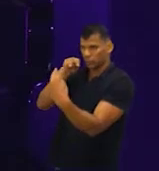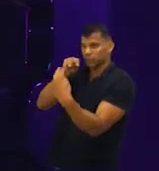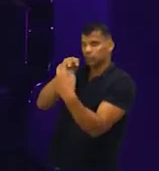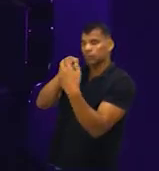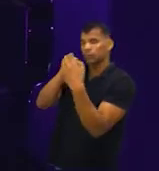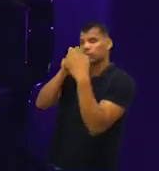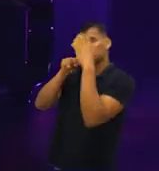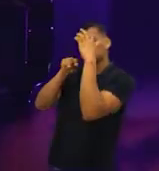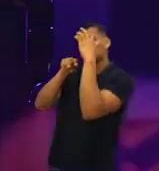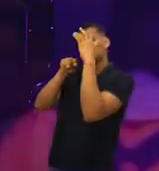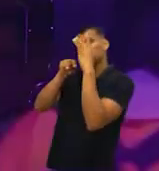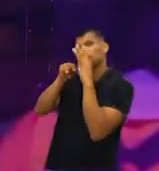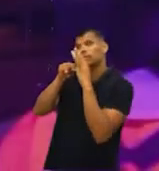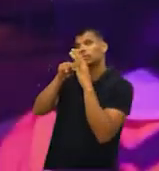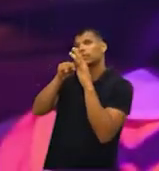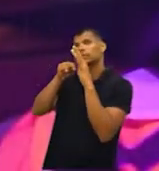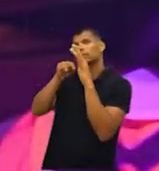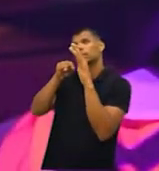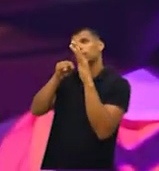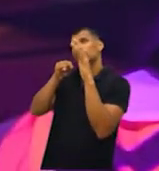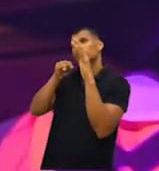meus sonhos.